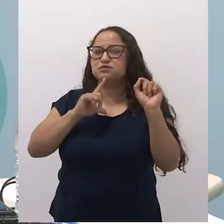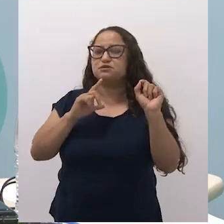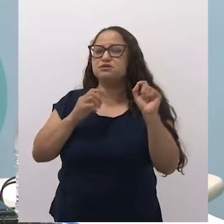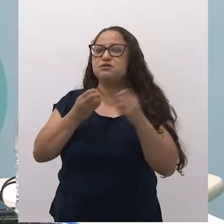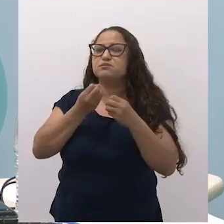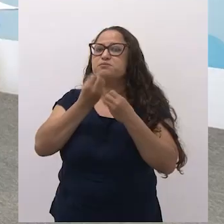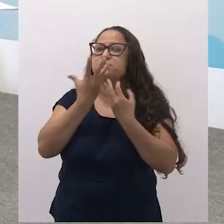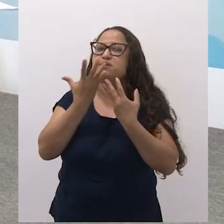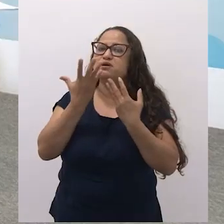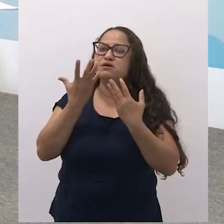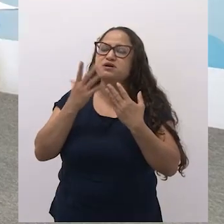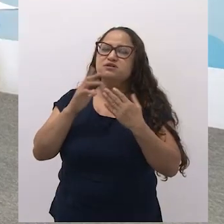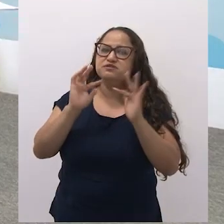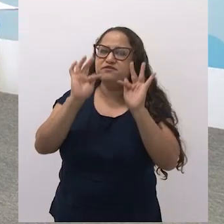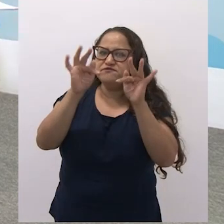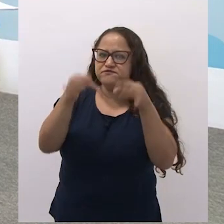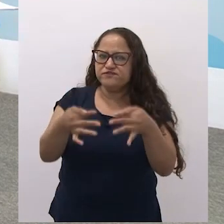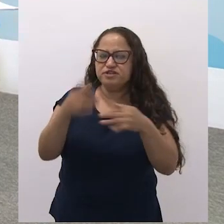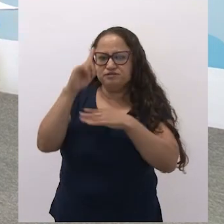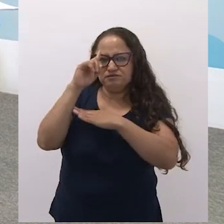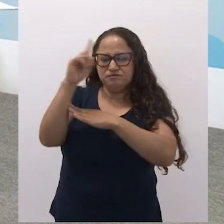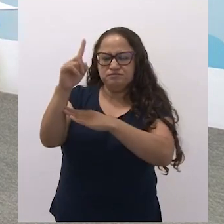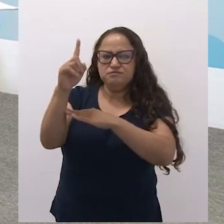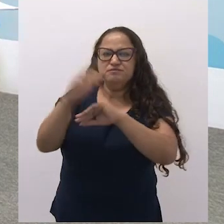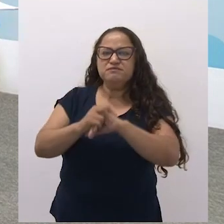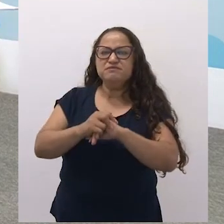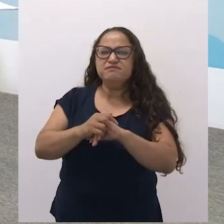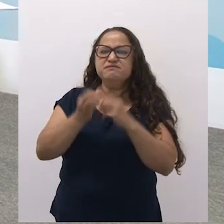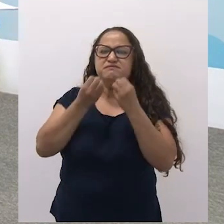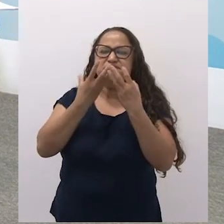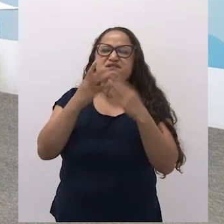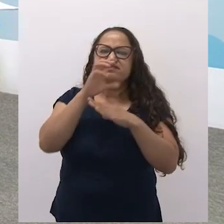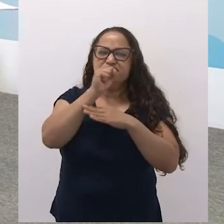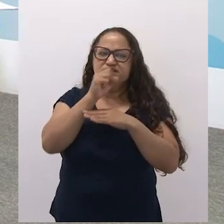um ótimo restinho de dia aí, um ótimo